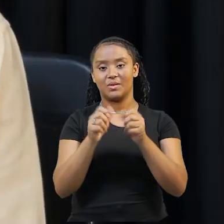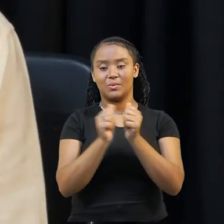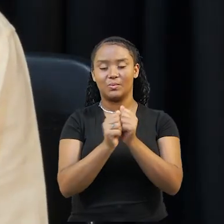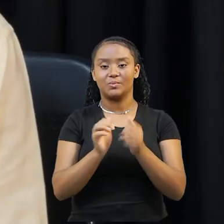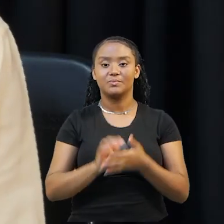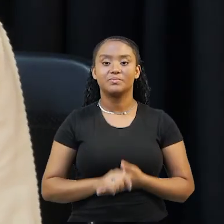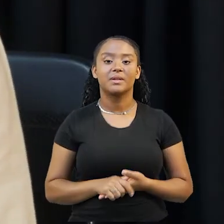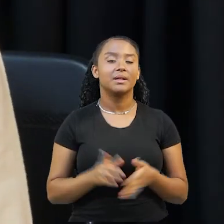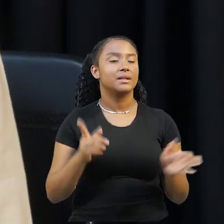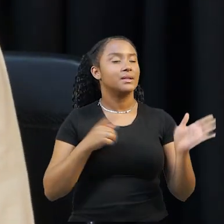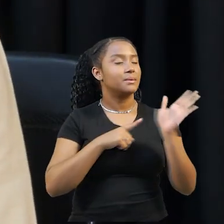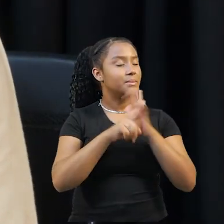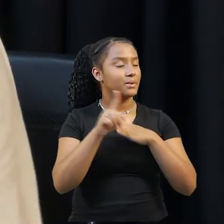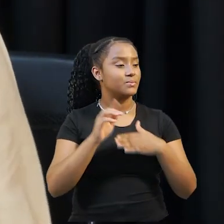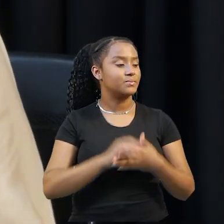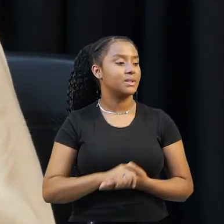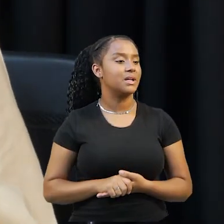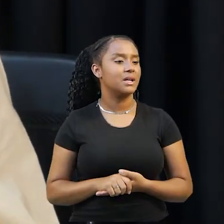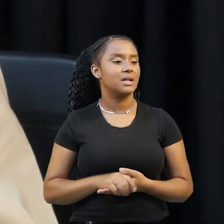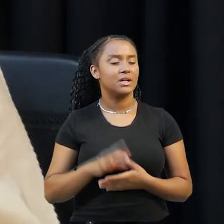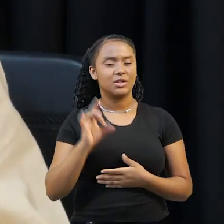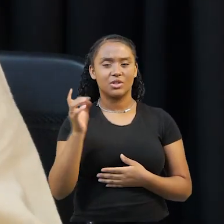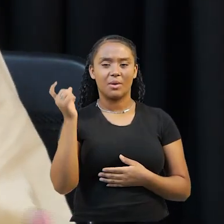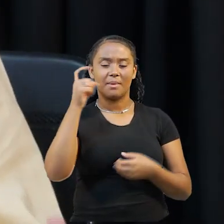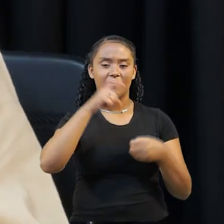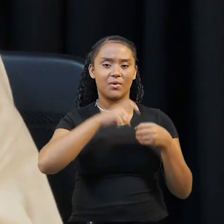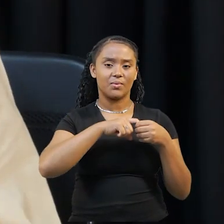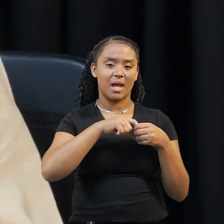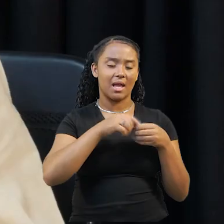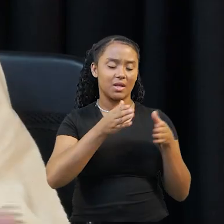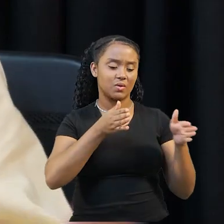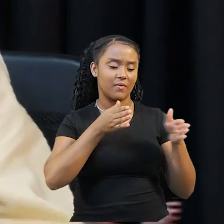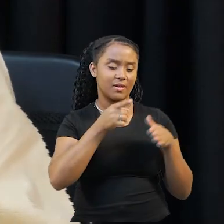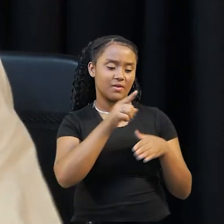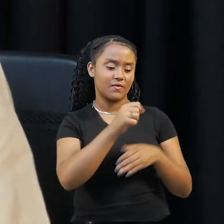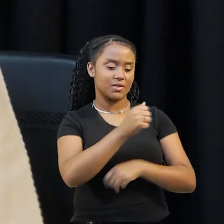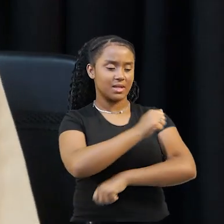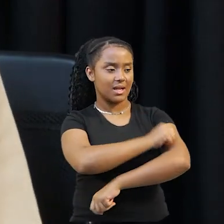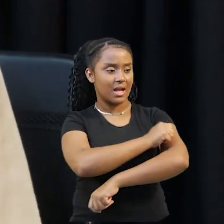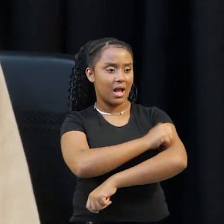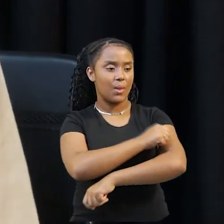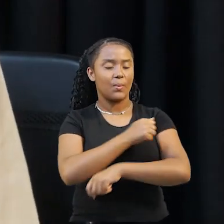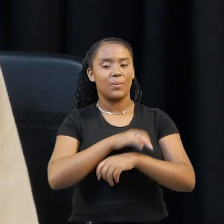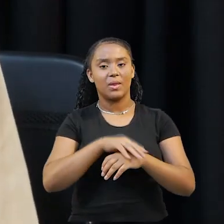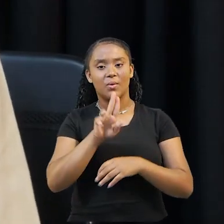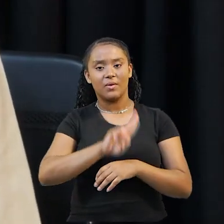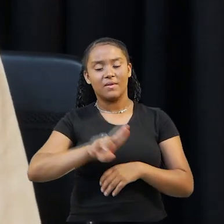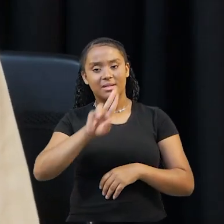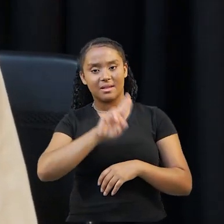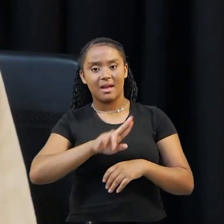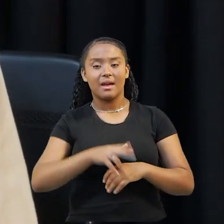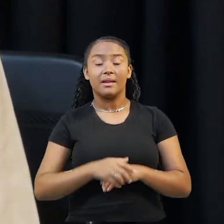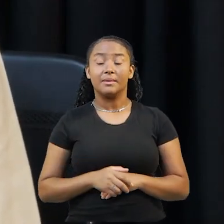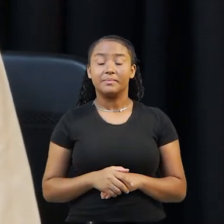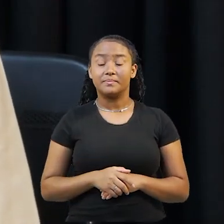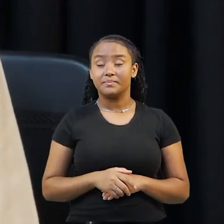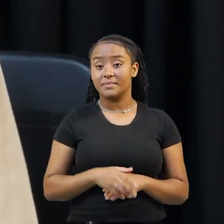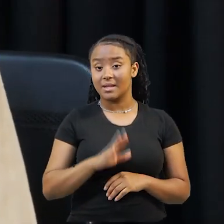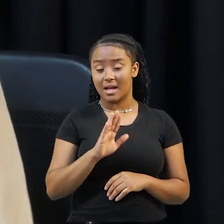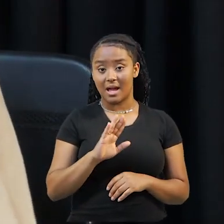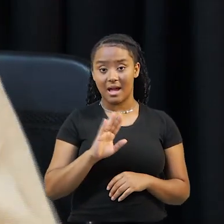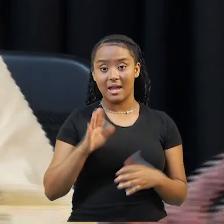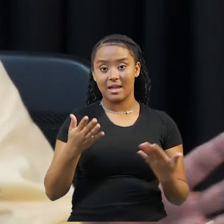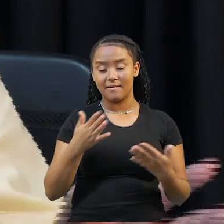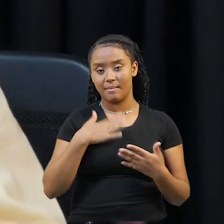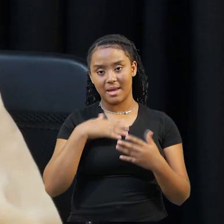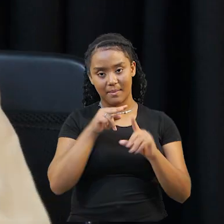Agora, só para voltar lá no Catarina estudante, né, de universitária, e